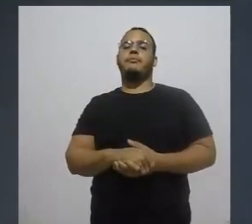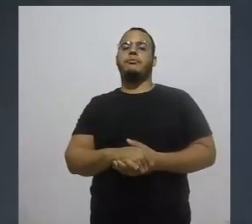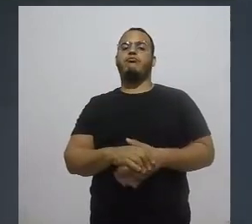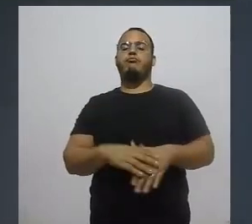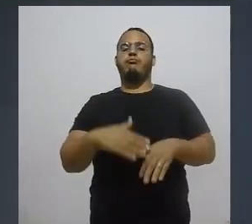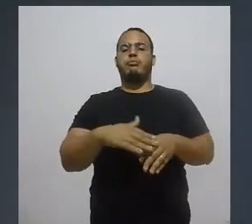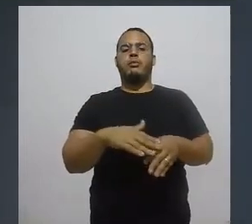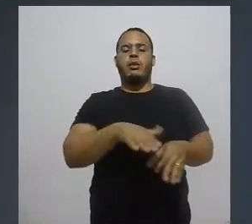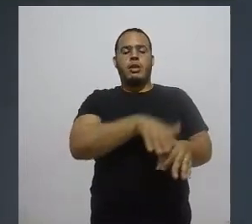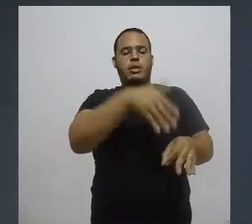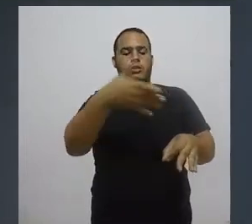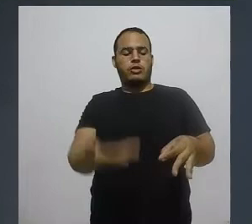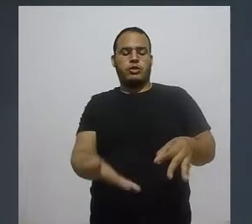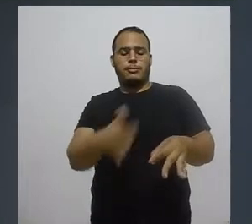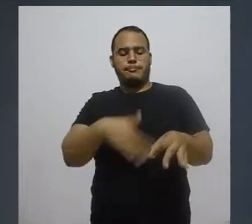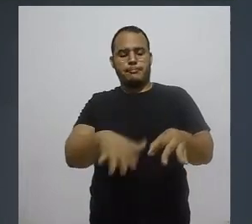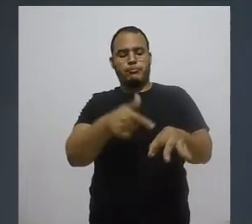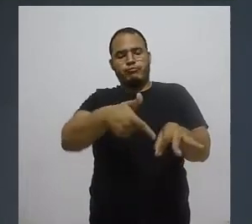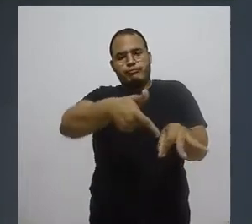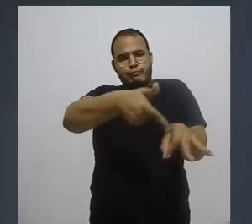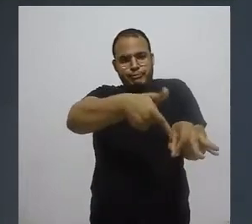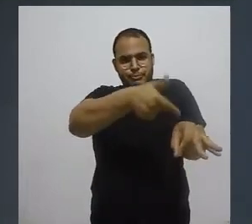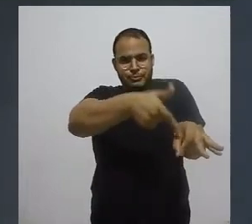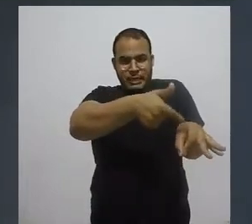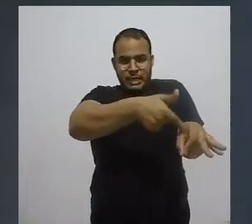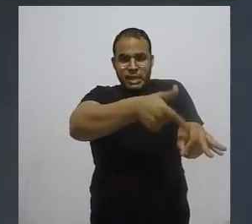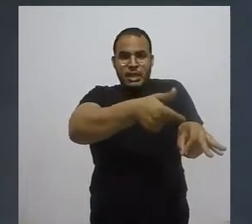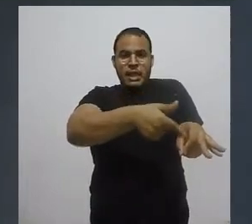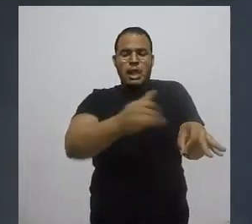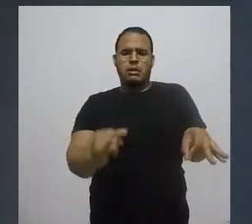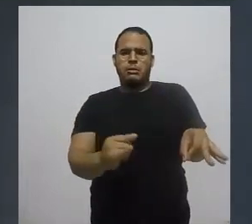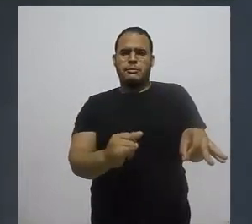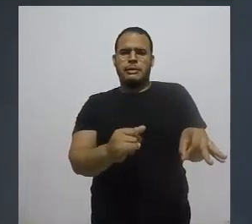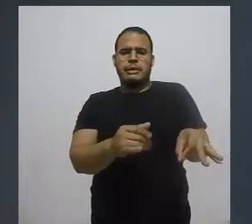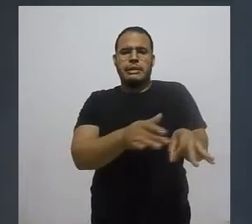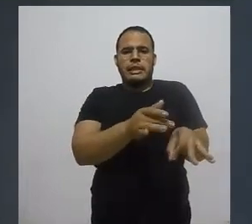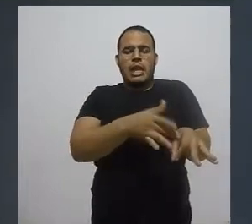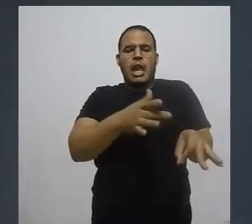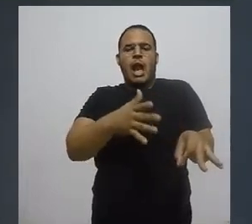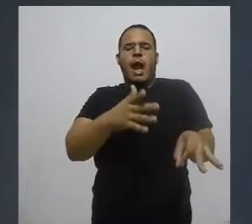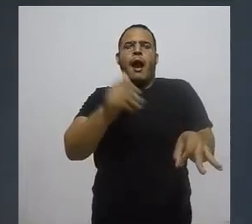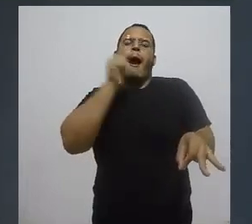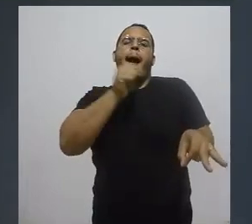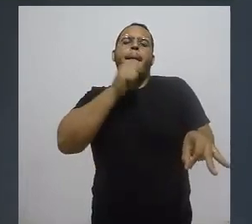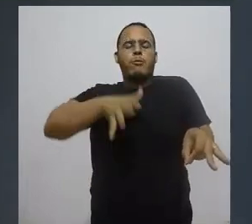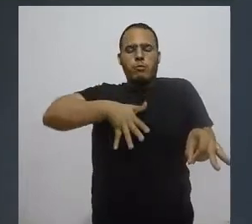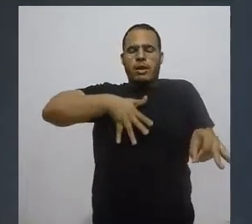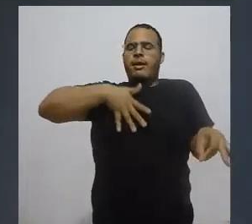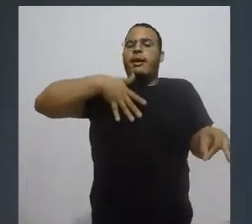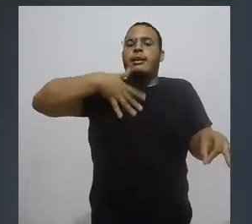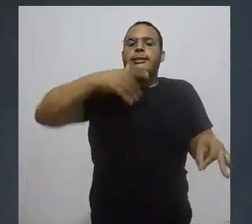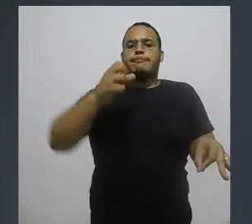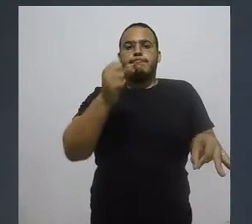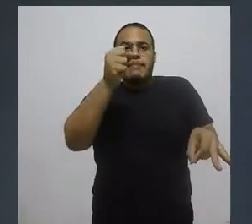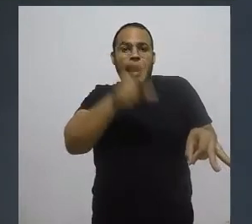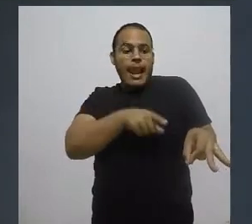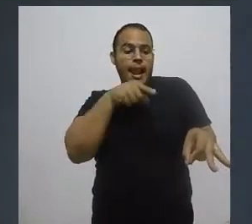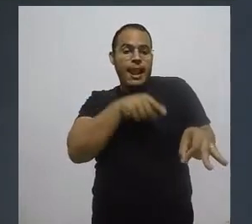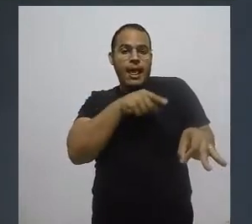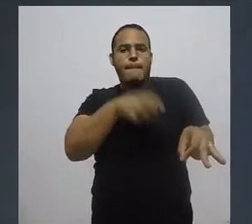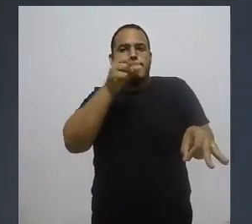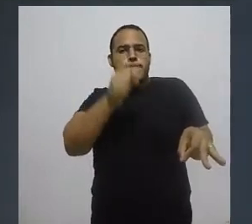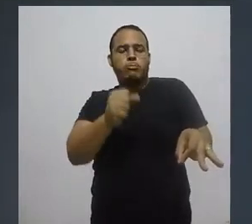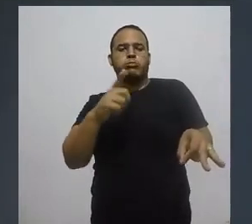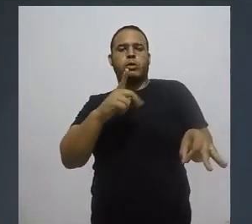externos. Primeiro deles, o clitóris. É uma região bastante sensível, certo? Por quê? Porque lá vai acontecer muitas